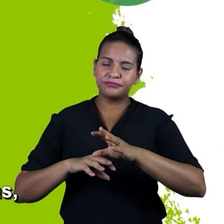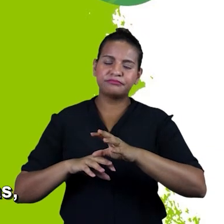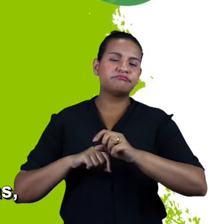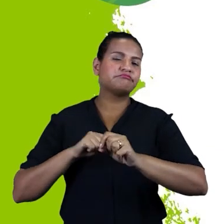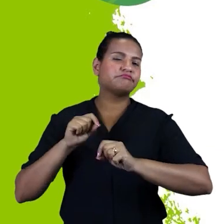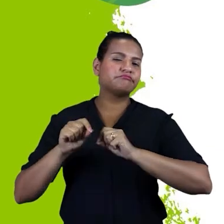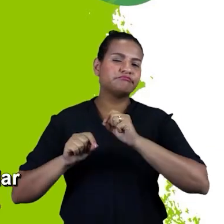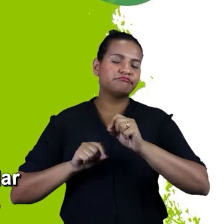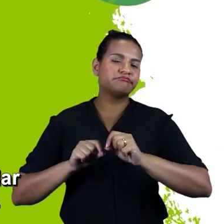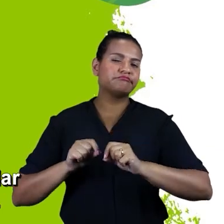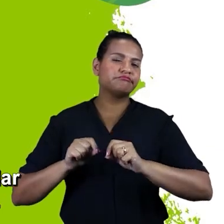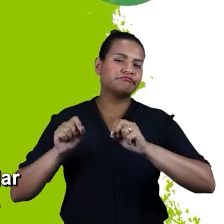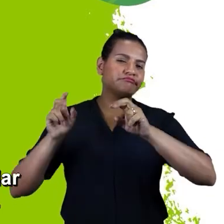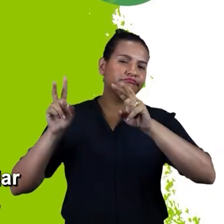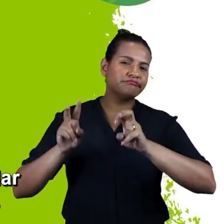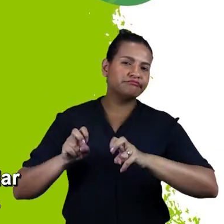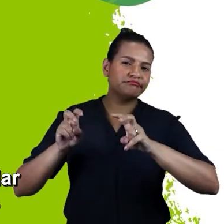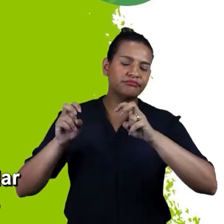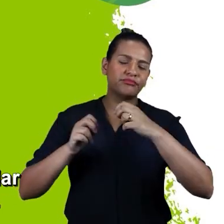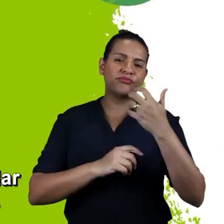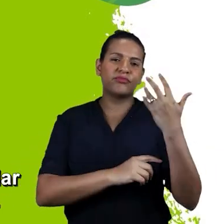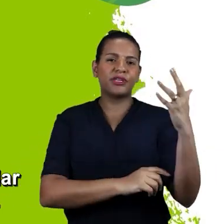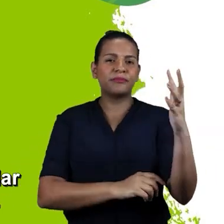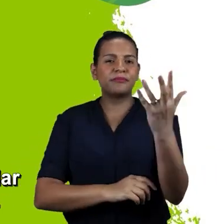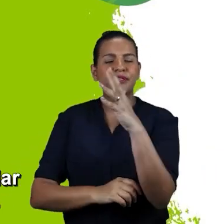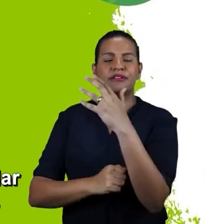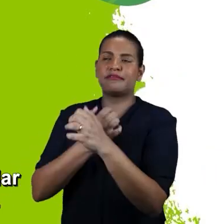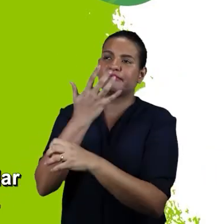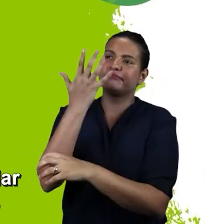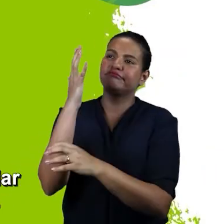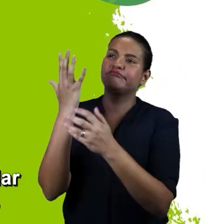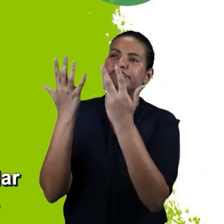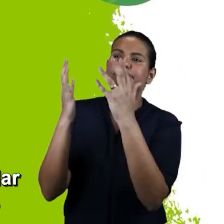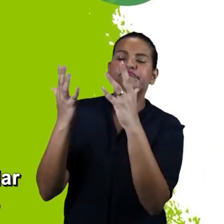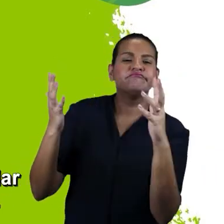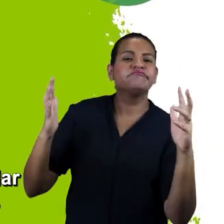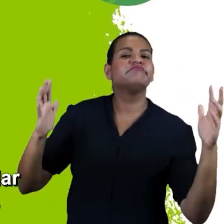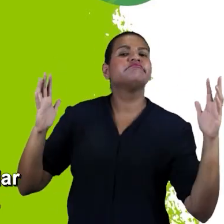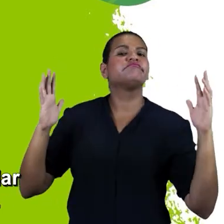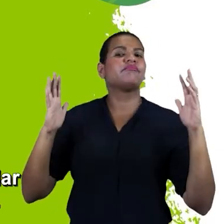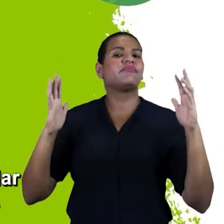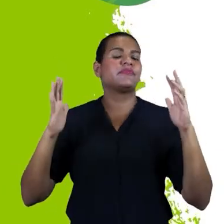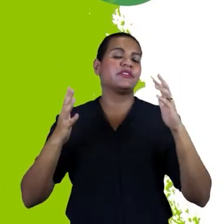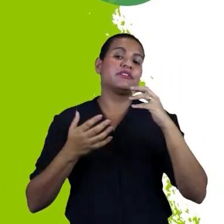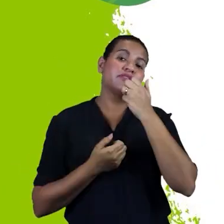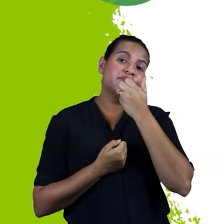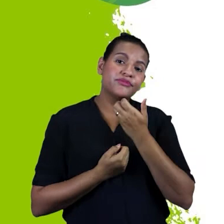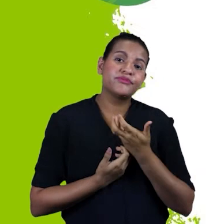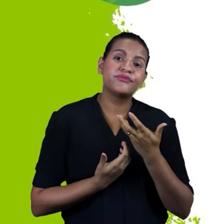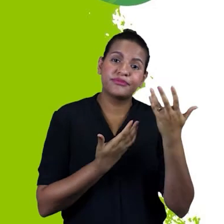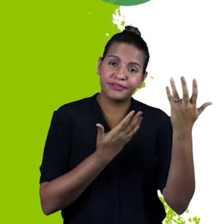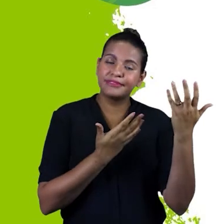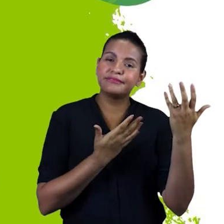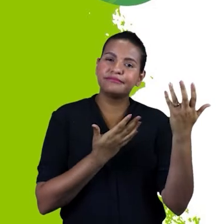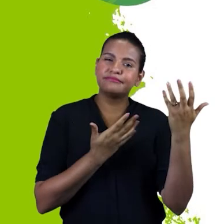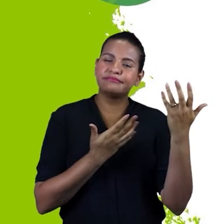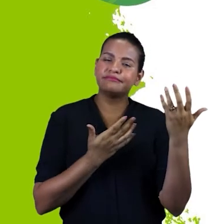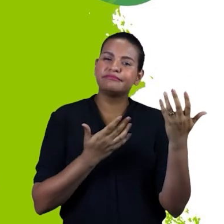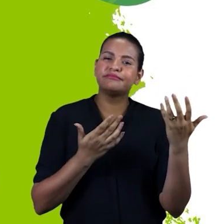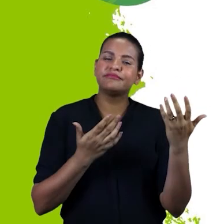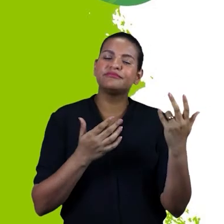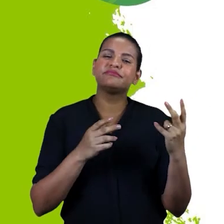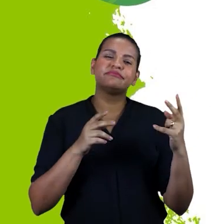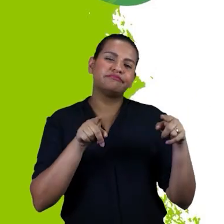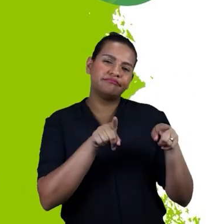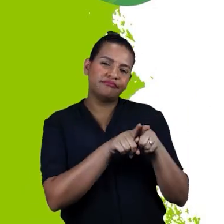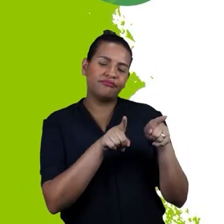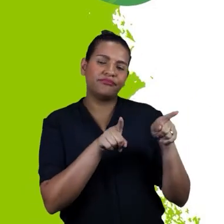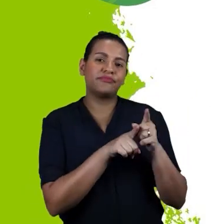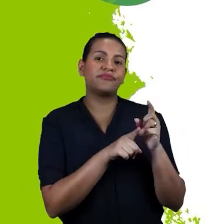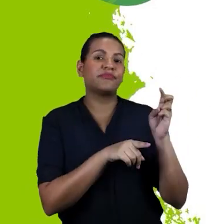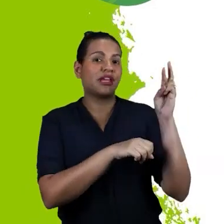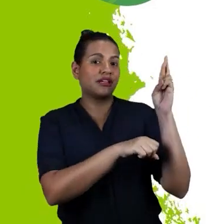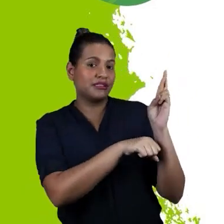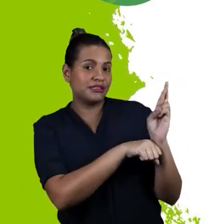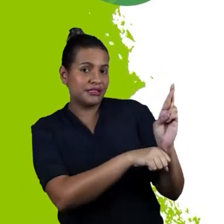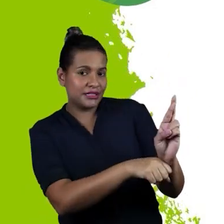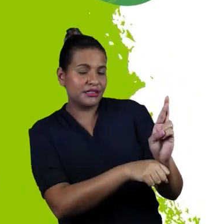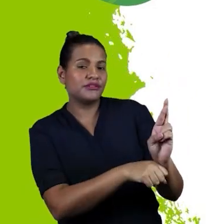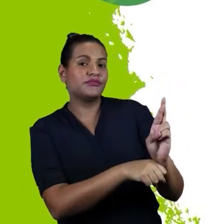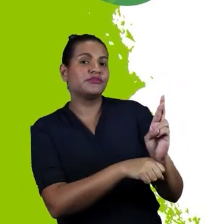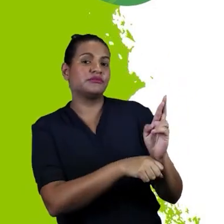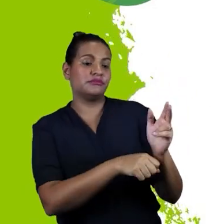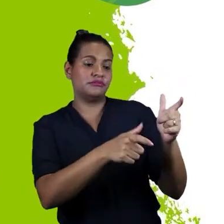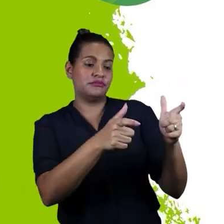educativas, né? Que é propor essa questão de falar sobre as questões ambientais, não só da questão ambiental